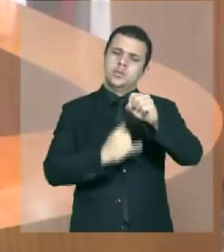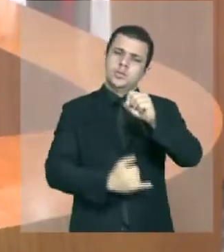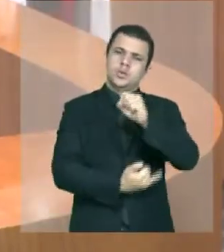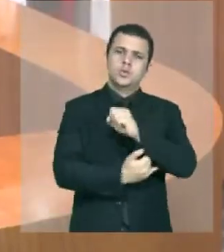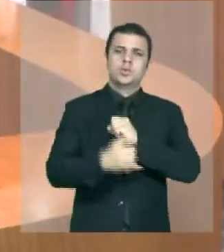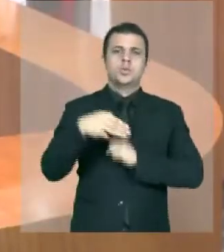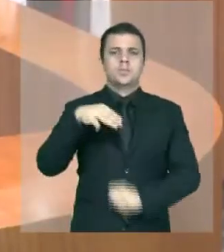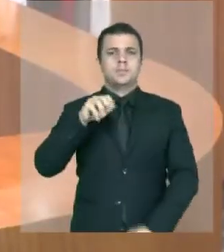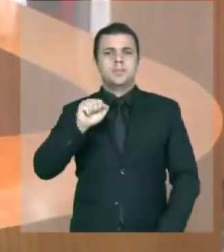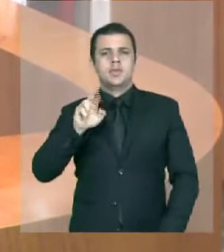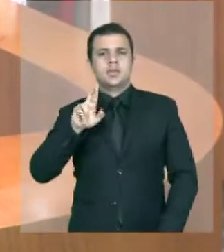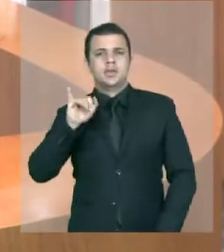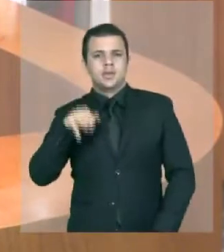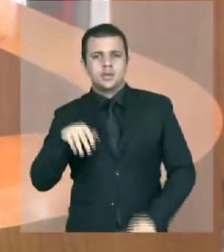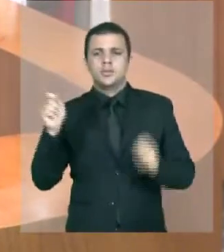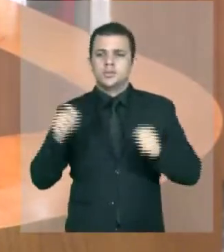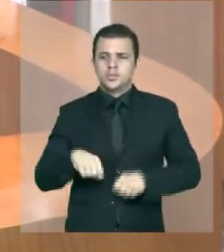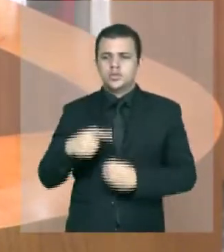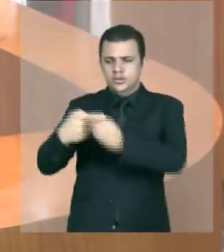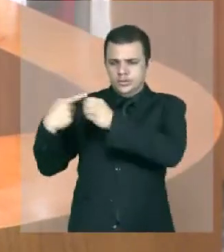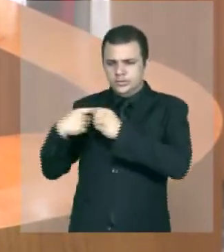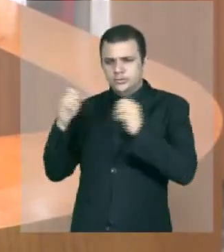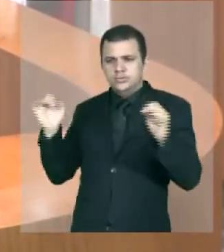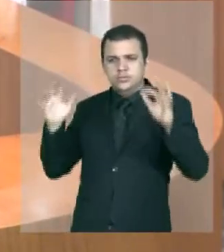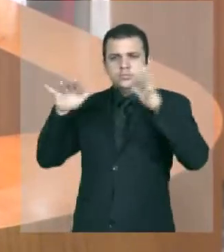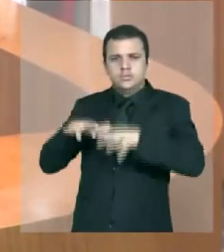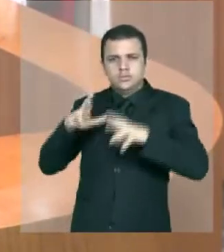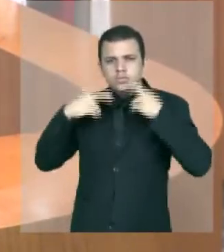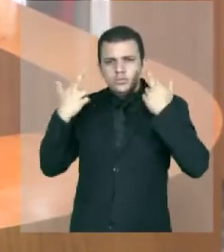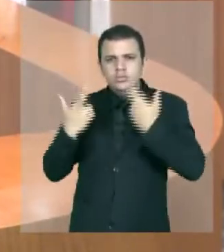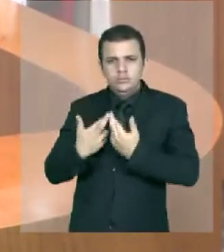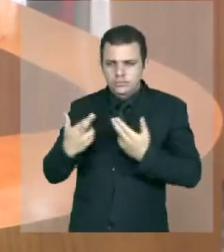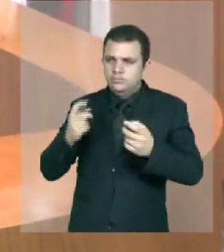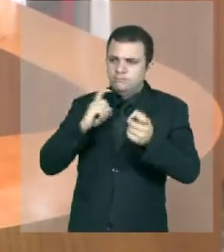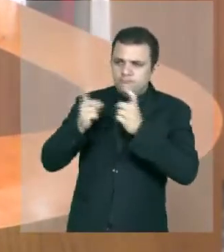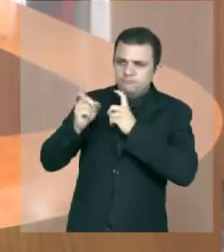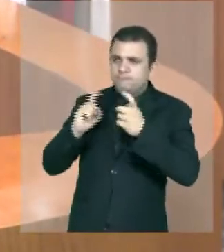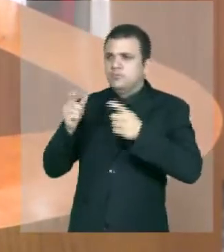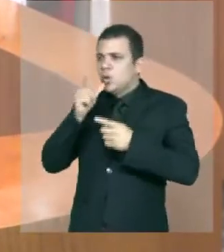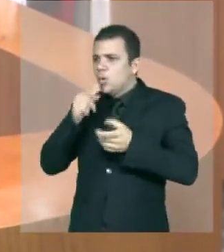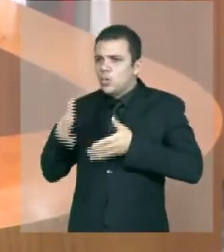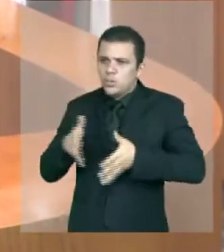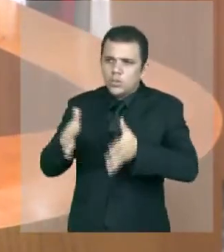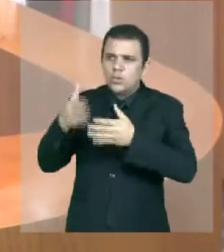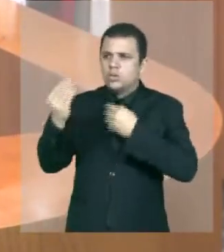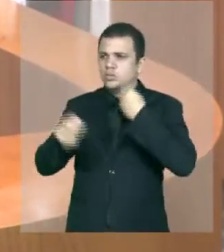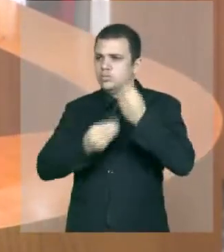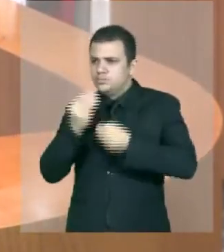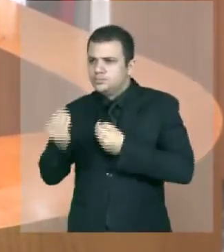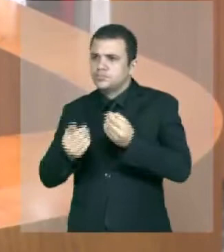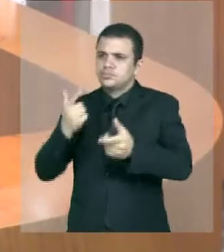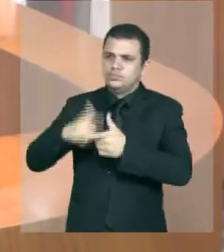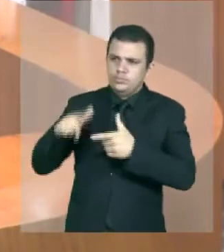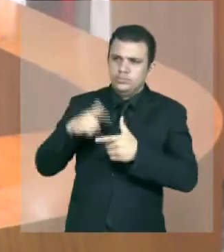para discutir os seus rios, discutir as problemáticas que envolvem realmente os